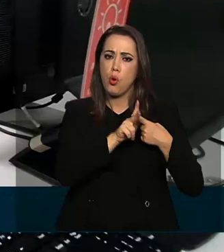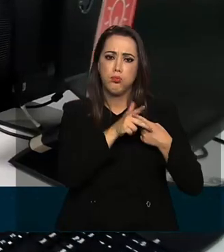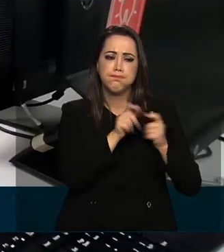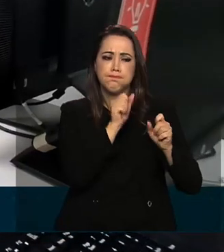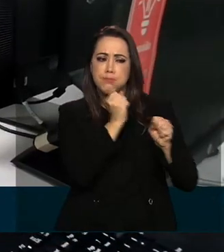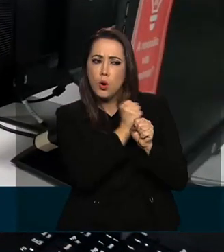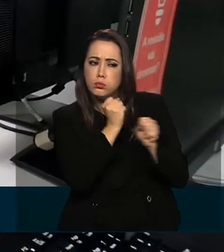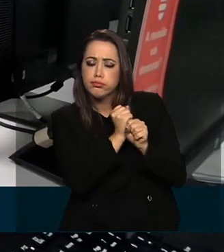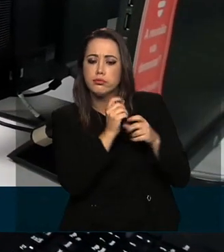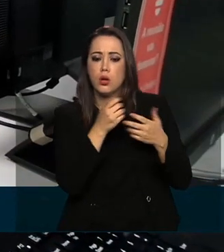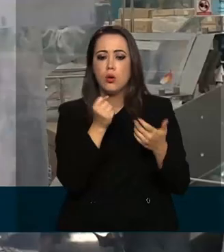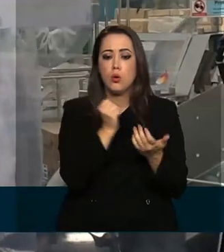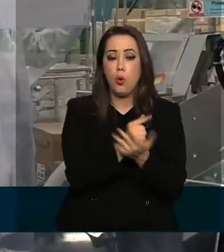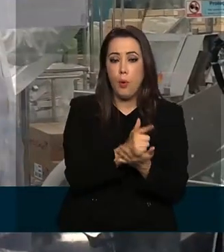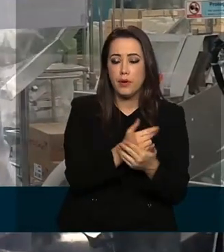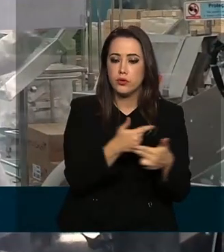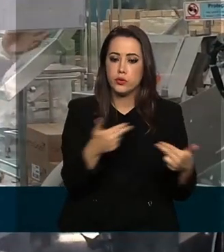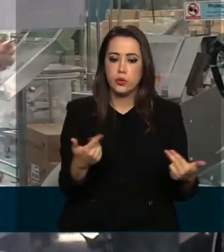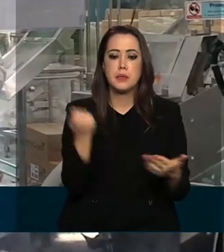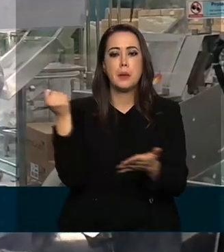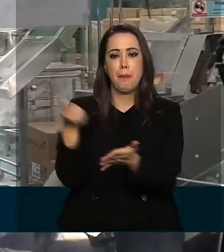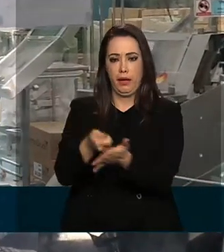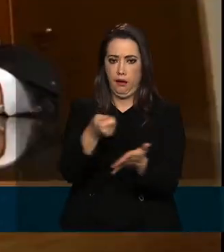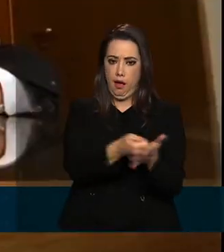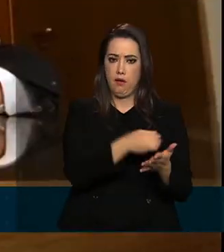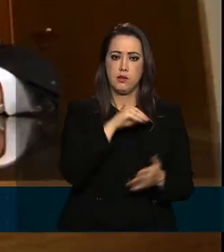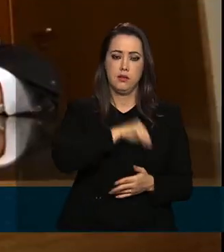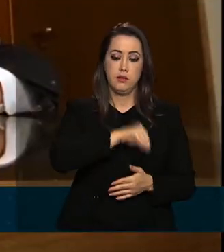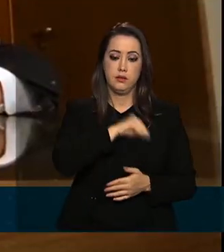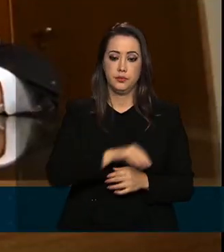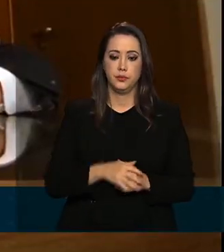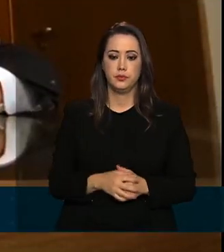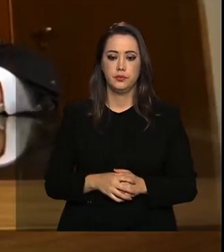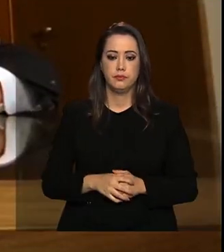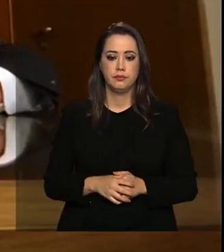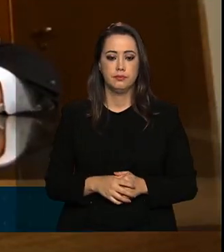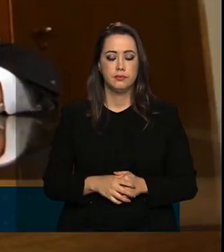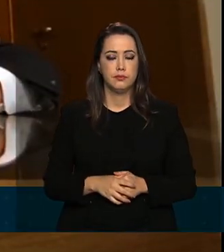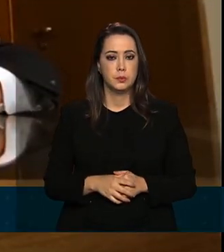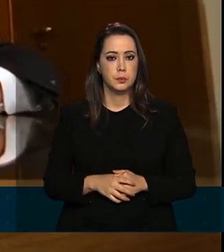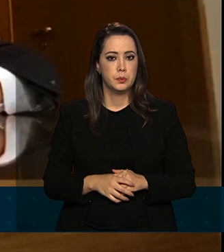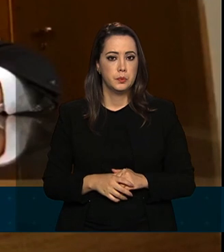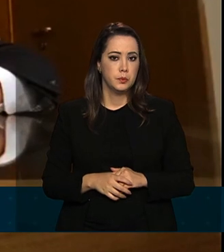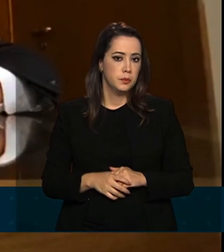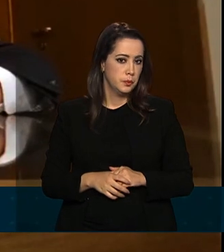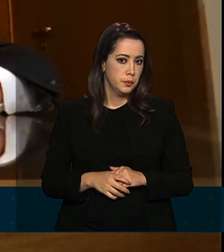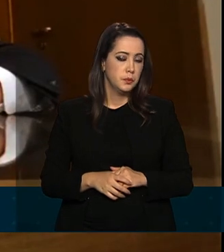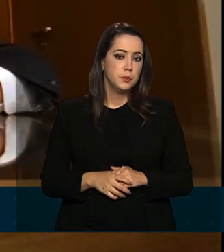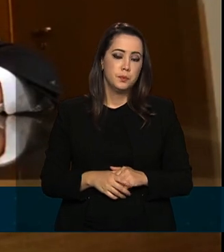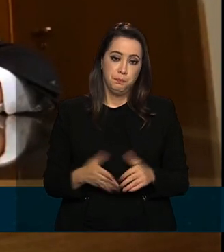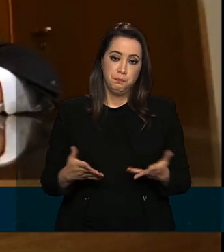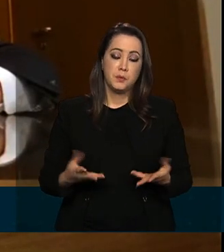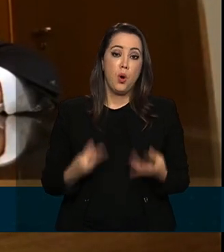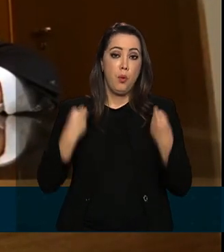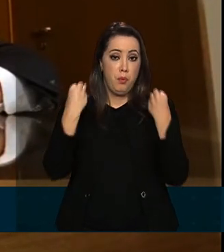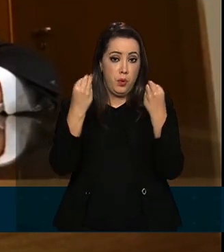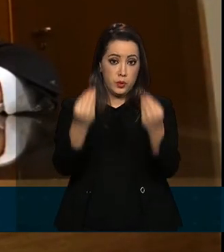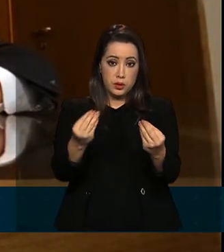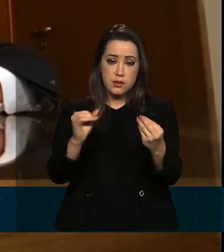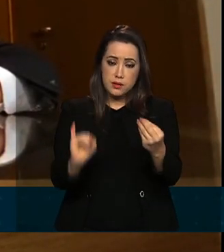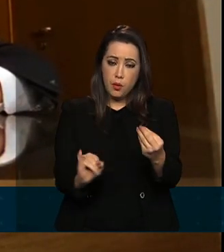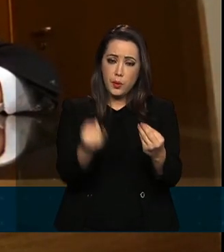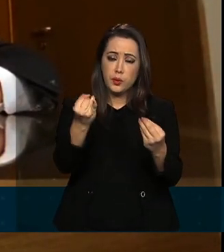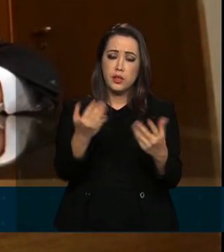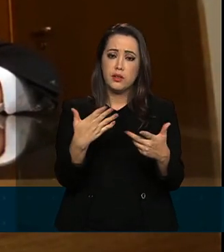comprar equipamentos e mercadorias e pagar os salários. No sentido de dar fôlego às